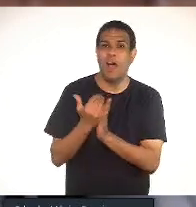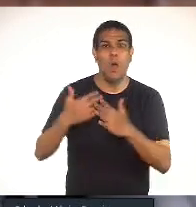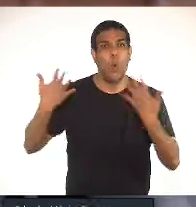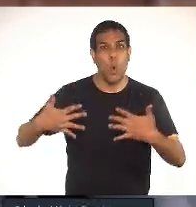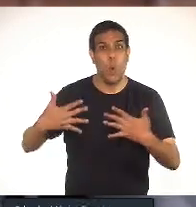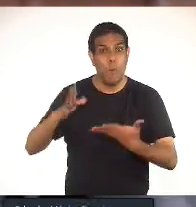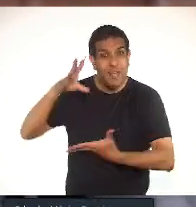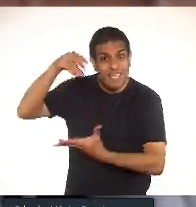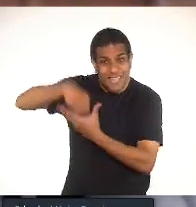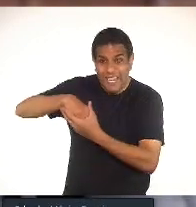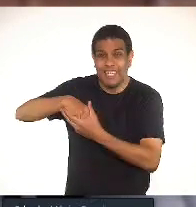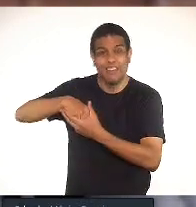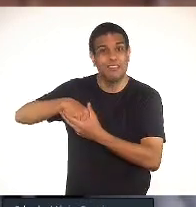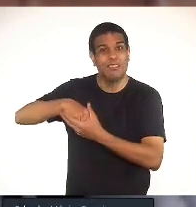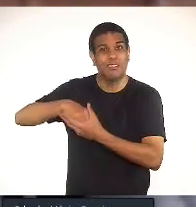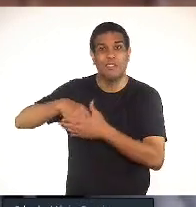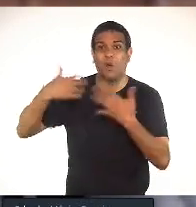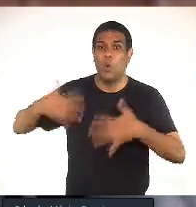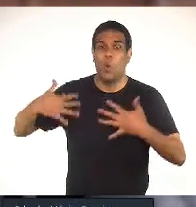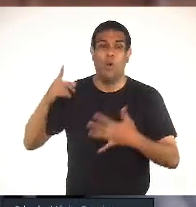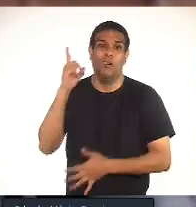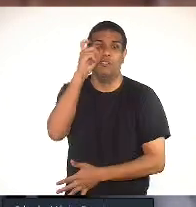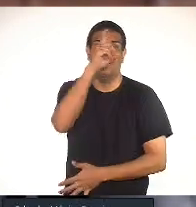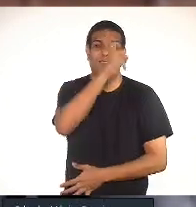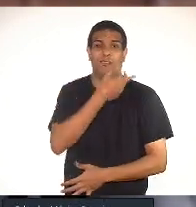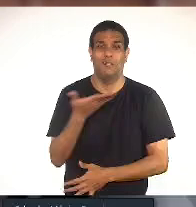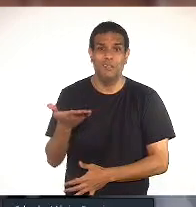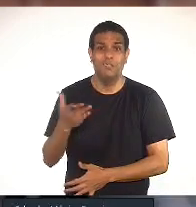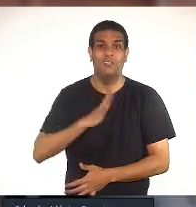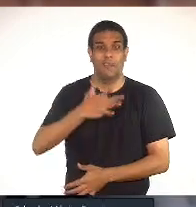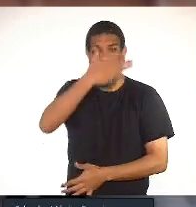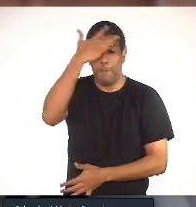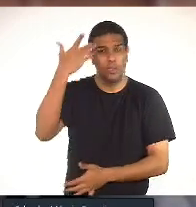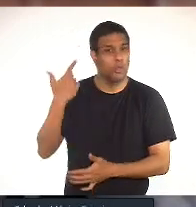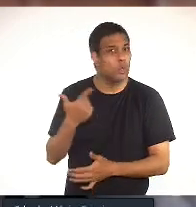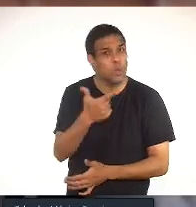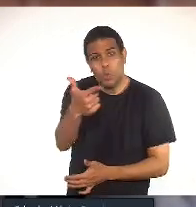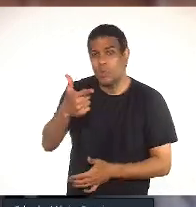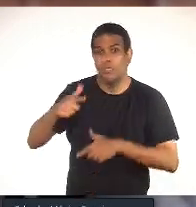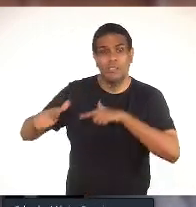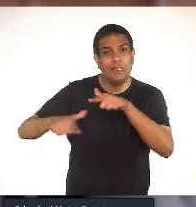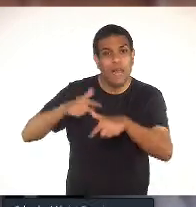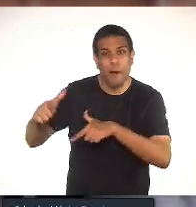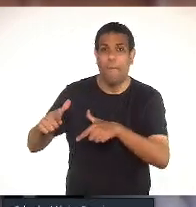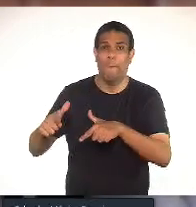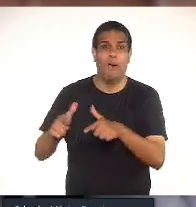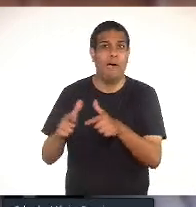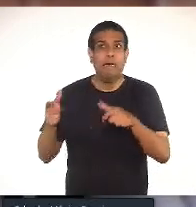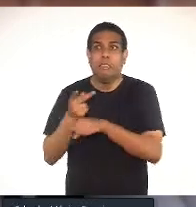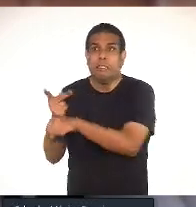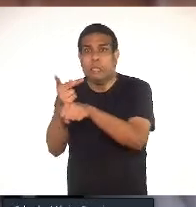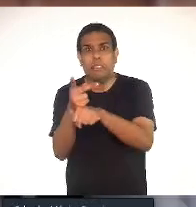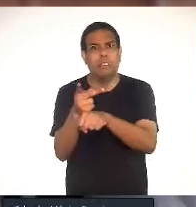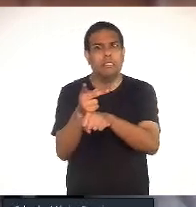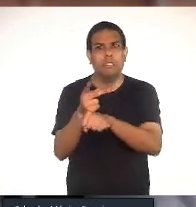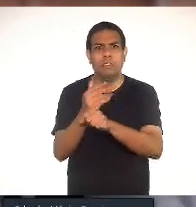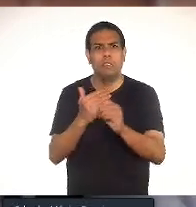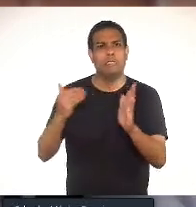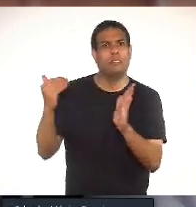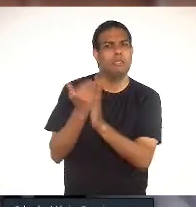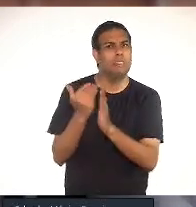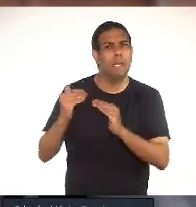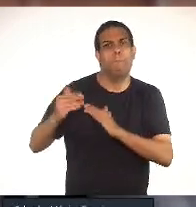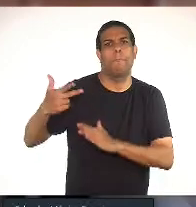nas favelas esse número cai para 17%. Entre os desempregados das comunidades brasileiras que procuram trabalho, a taxa chega a